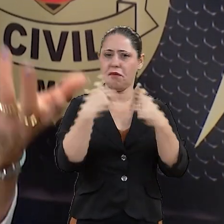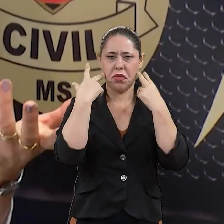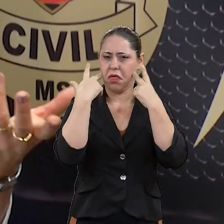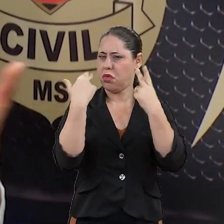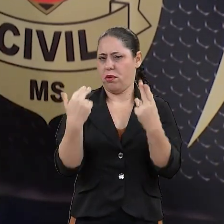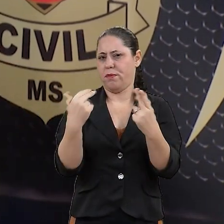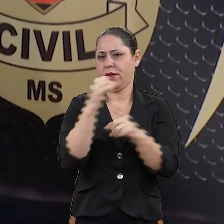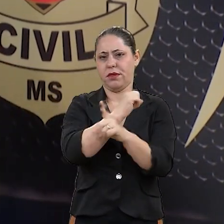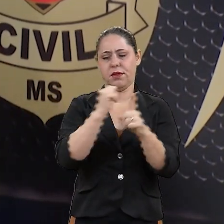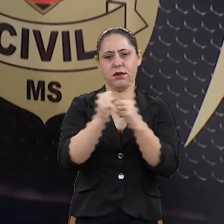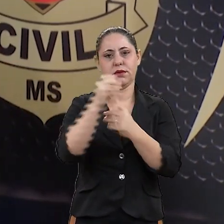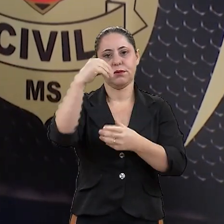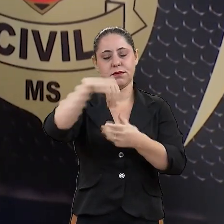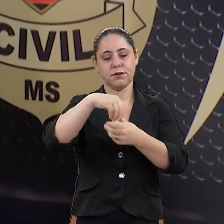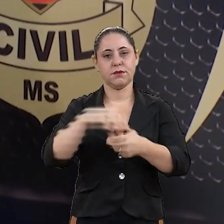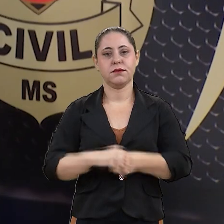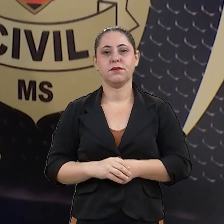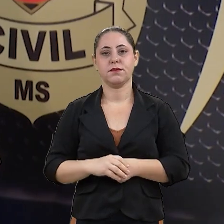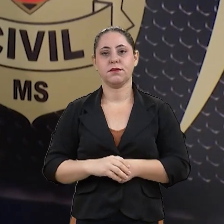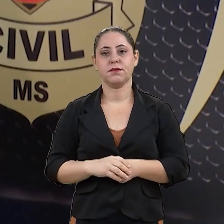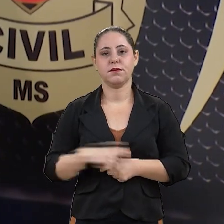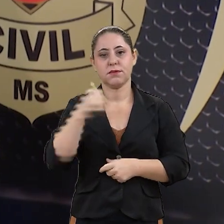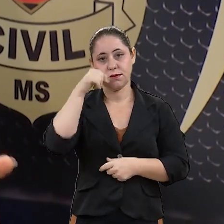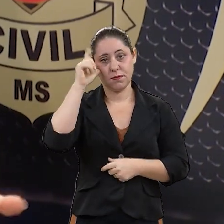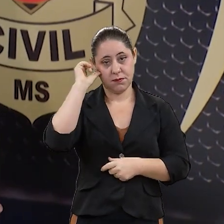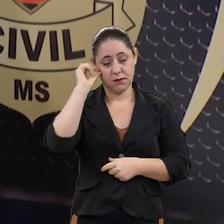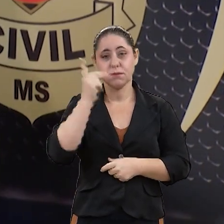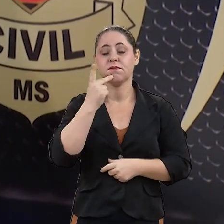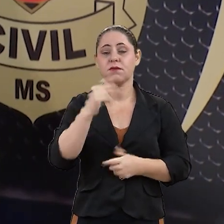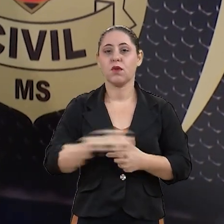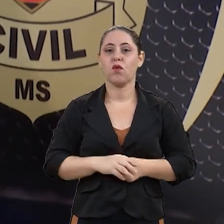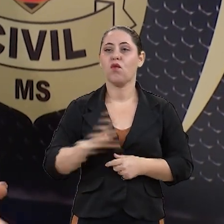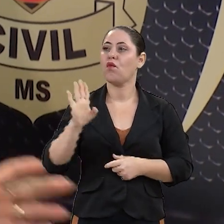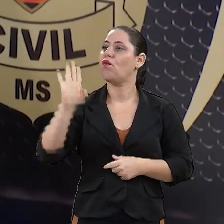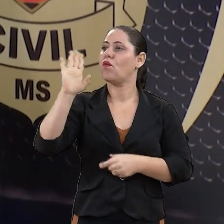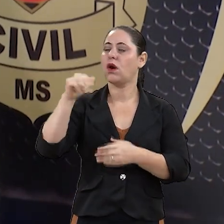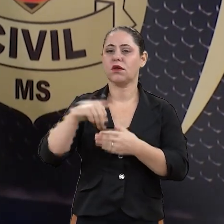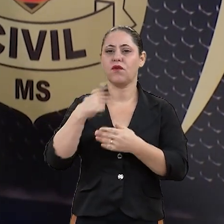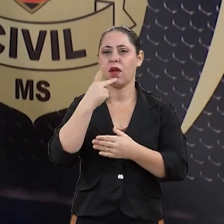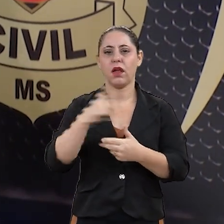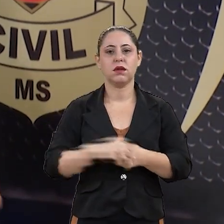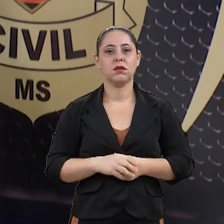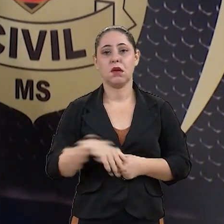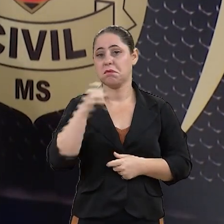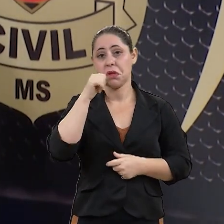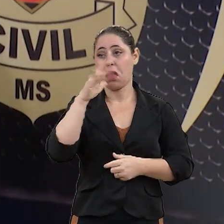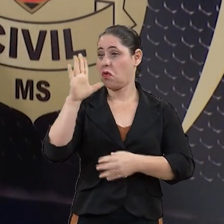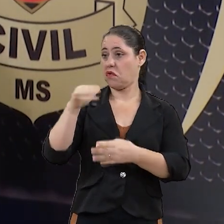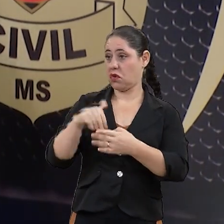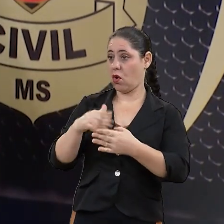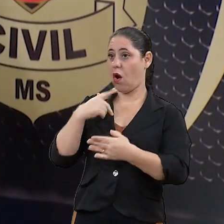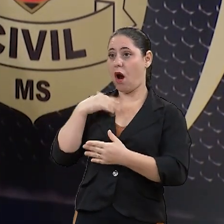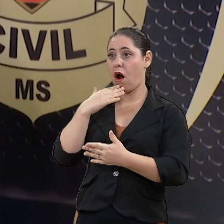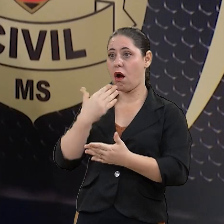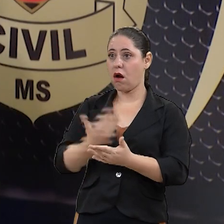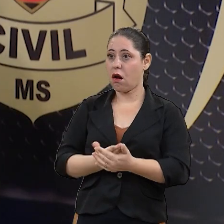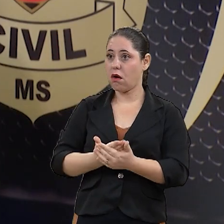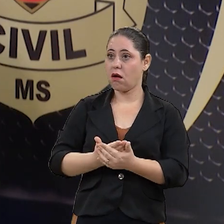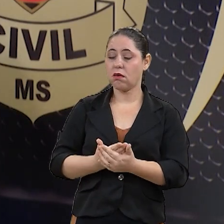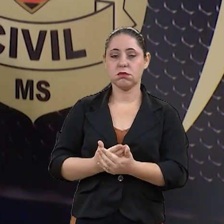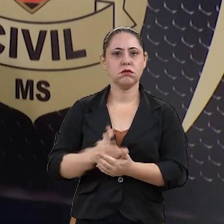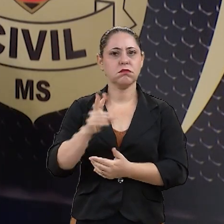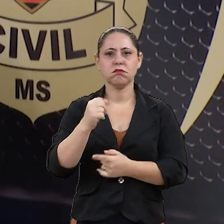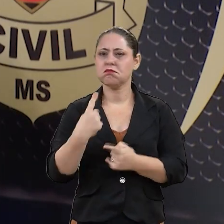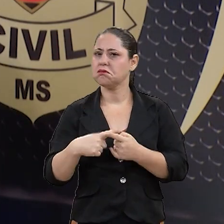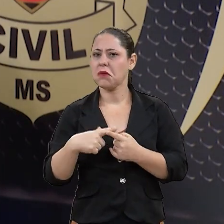Ontem eu falei também sobre, por exemplo, o voto. Hoje em dia ninguém fala assim, a mulher está votando, nossa, a mulher está votando. Não, porque é uma coisa